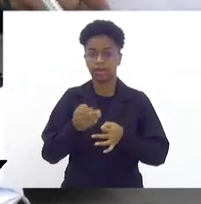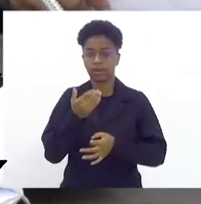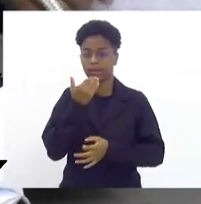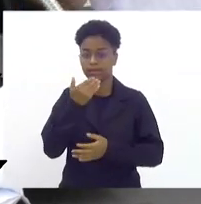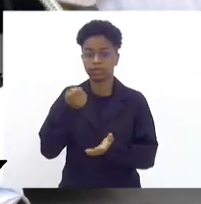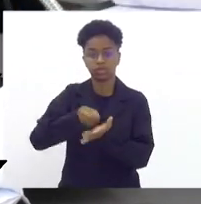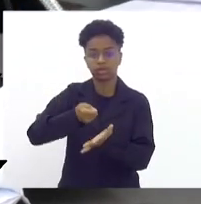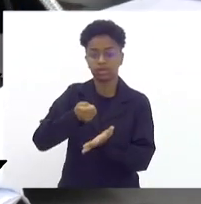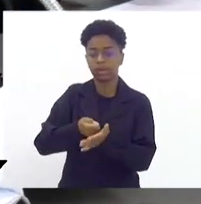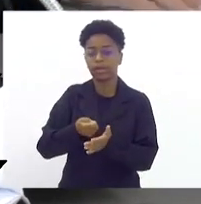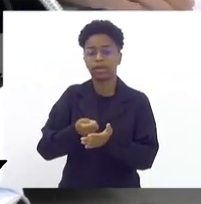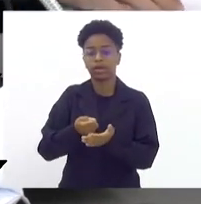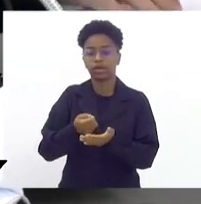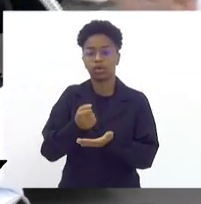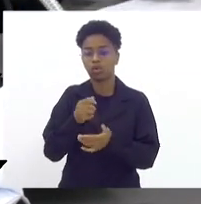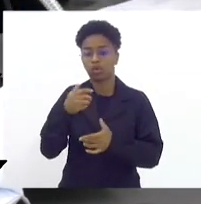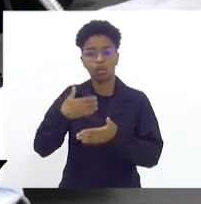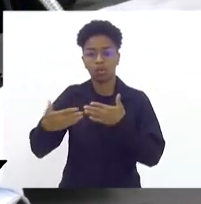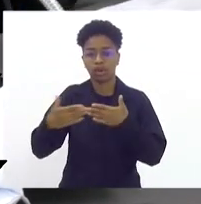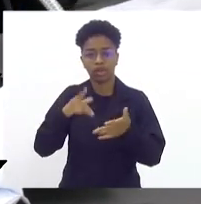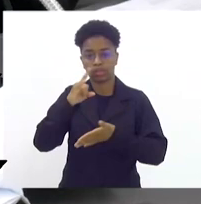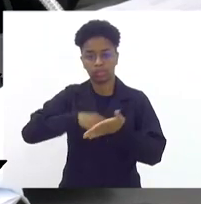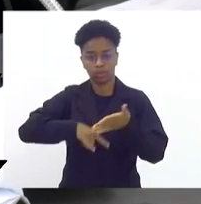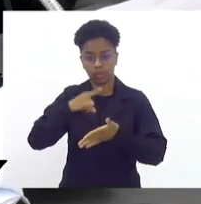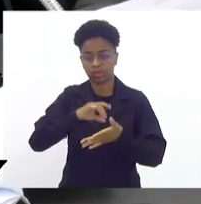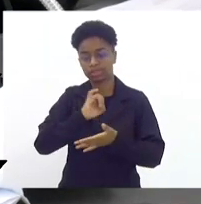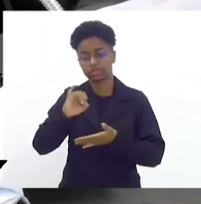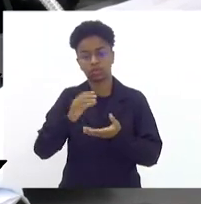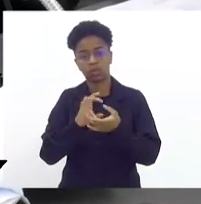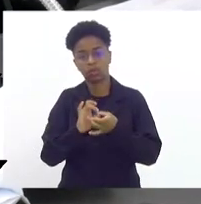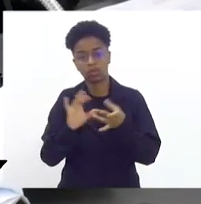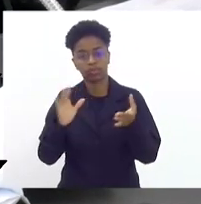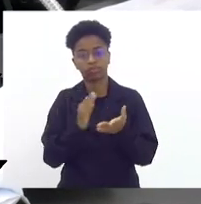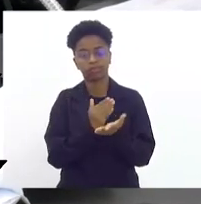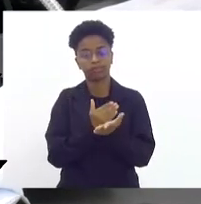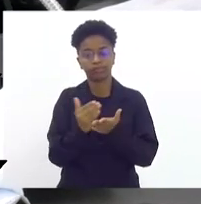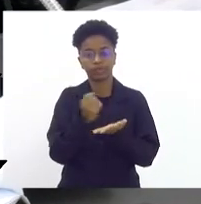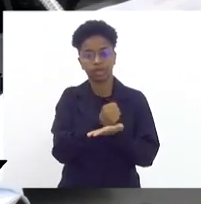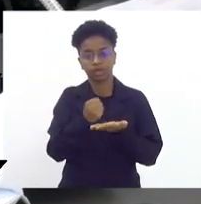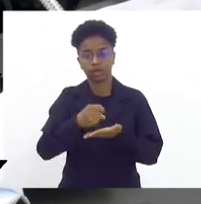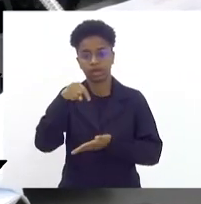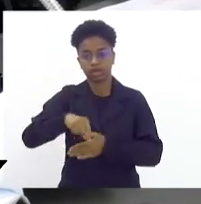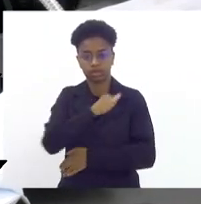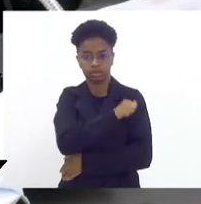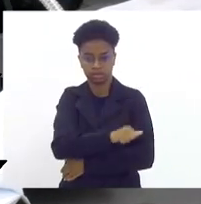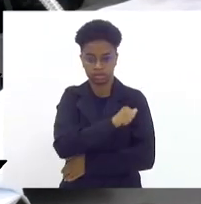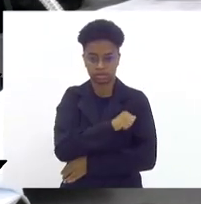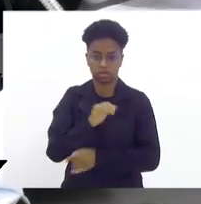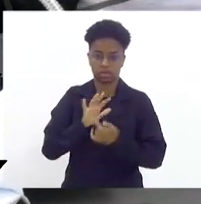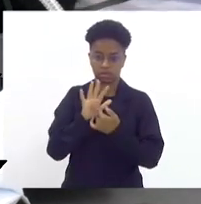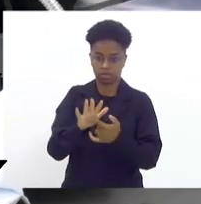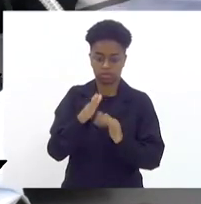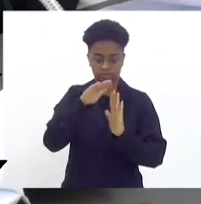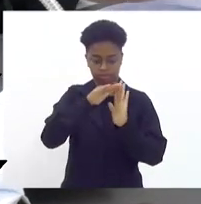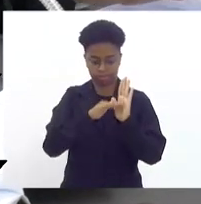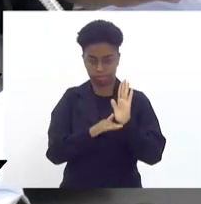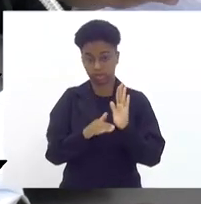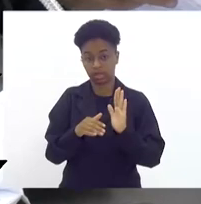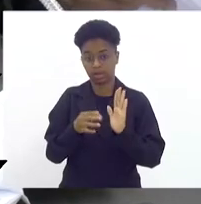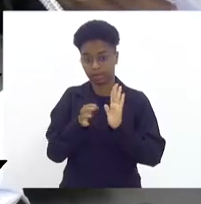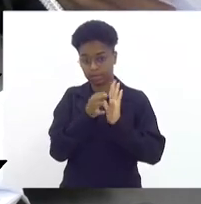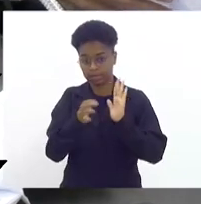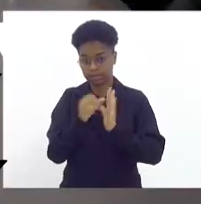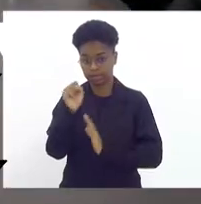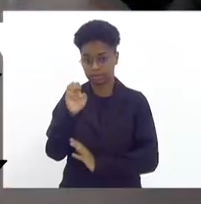autenticação de qualquer documento para fins de abertura de firma nos cartórios do Estado do Rio de Janeiro, na forma que menciona. Para aparecer, deputado doutor